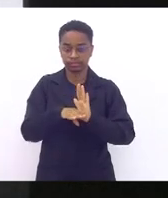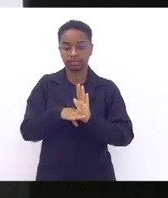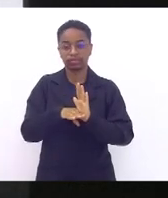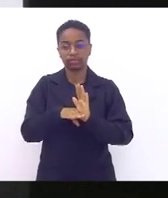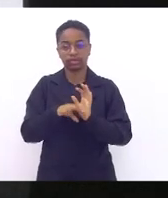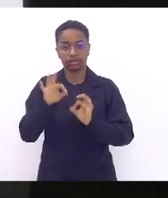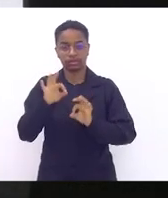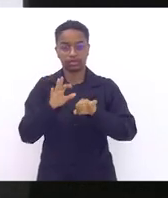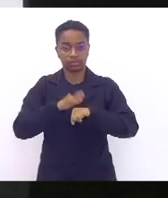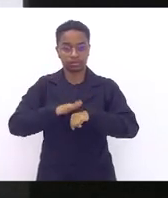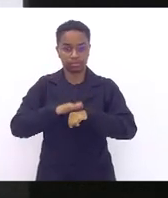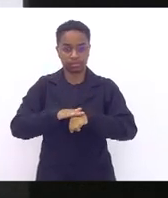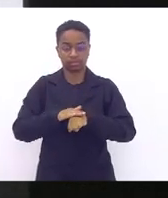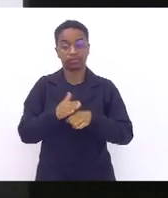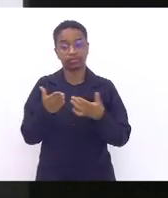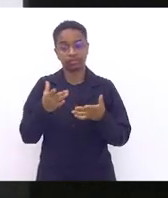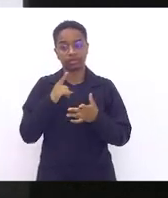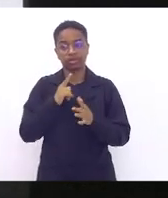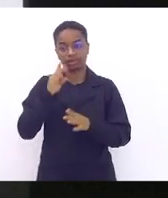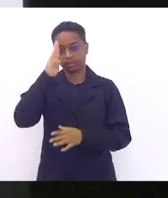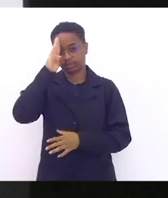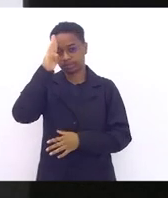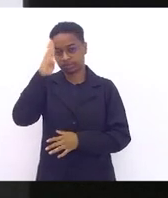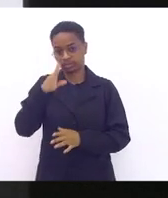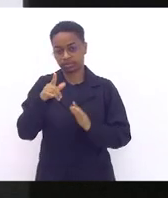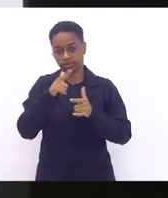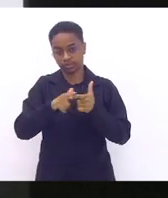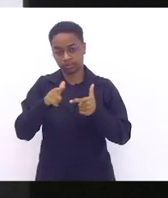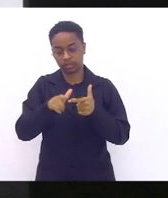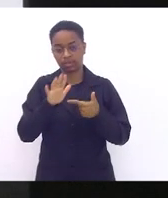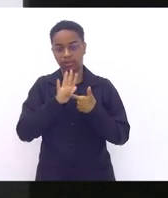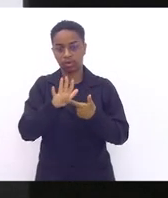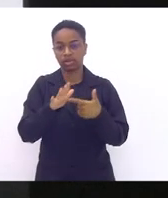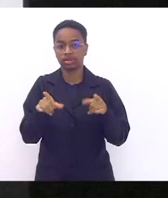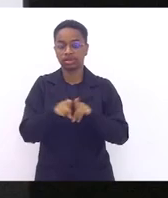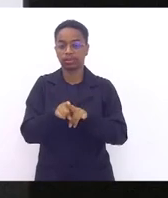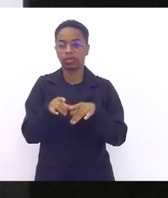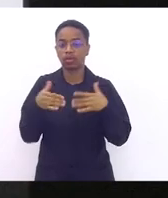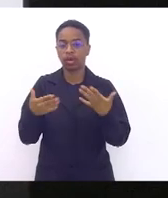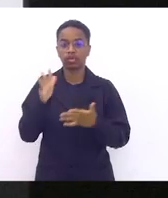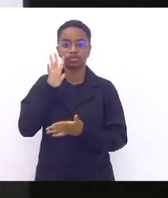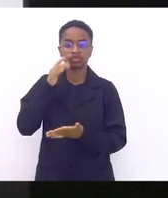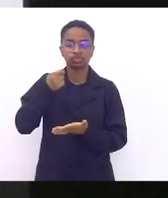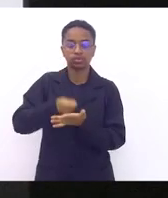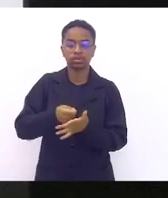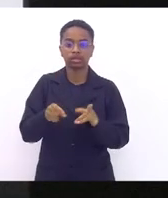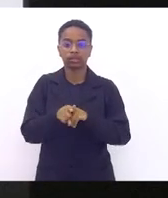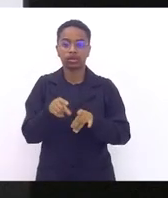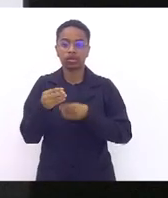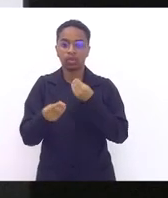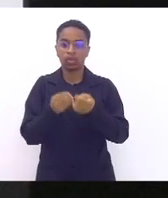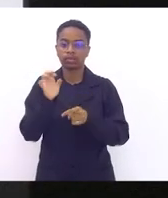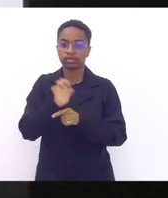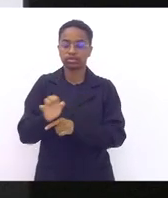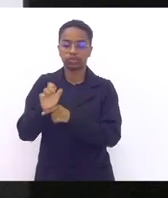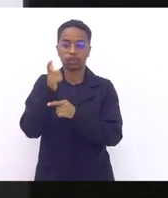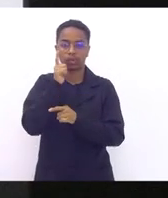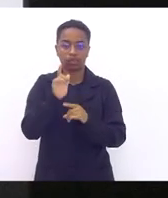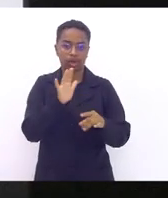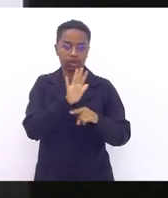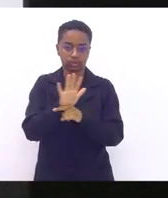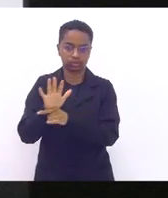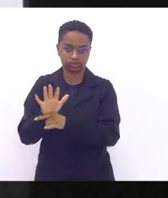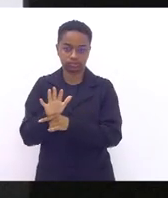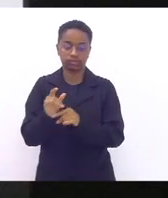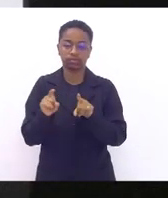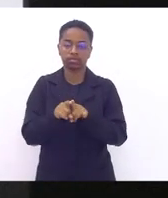eles mesmos, identificando os principais problemas, quais seriam as possíveis soluções e como que o Estado pode cooperar. E